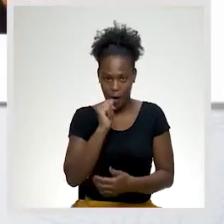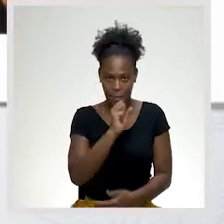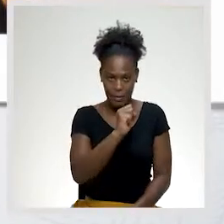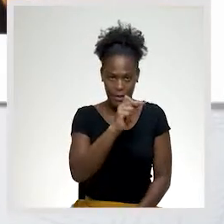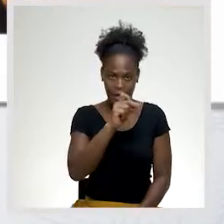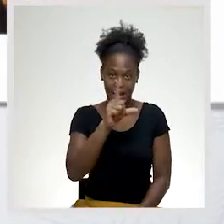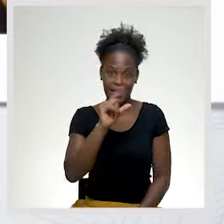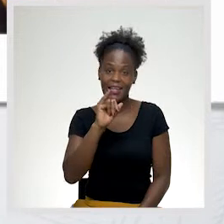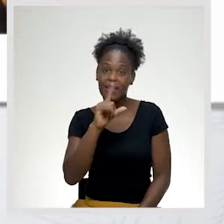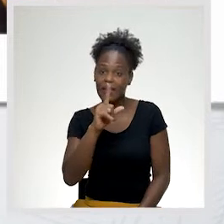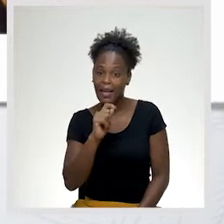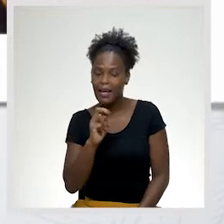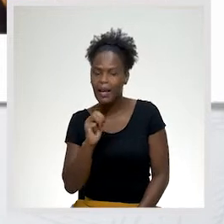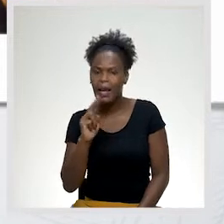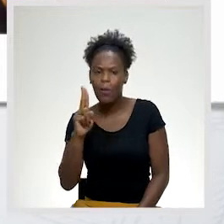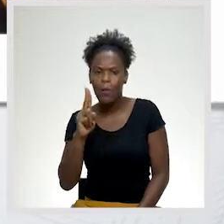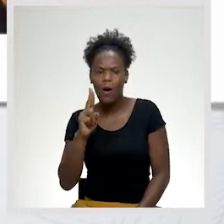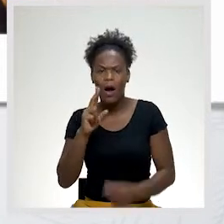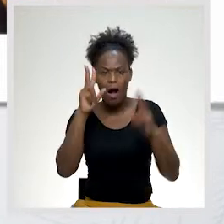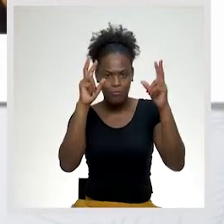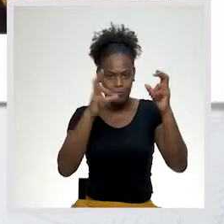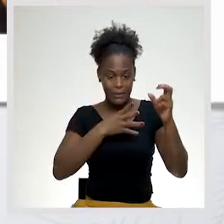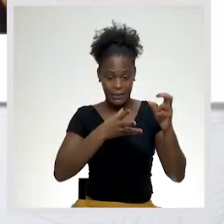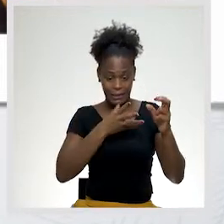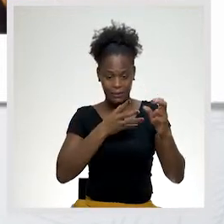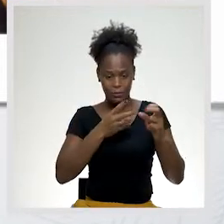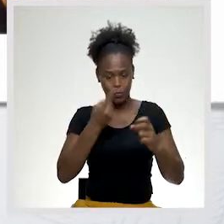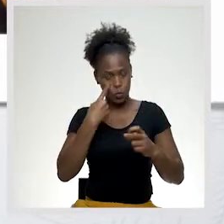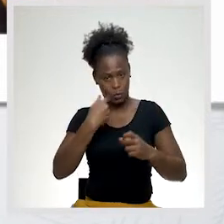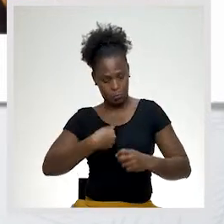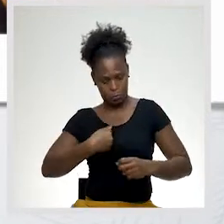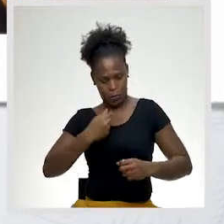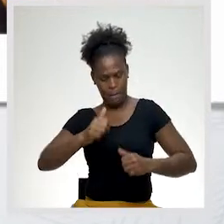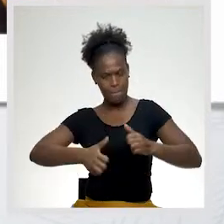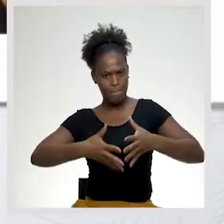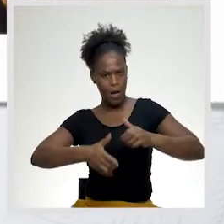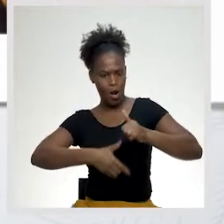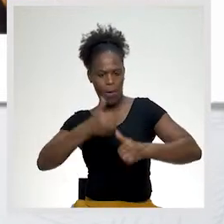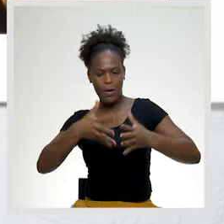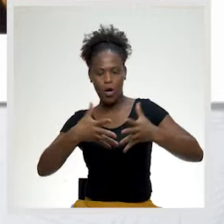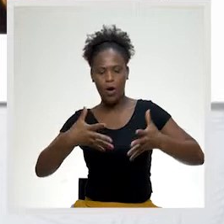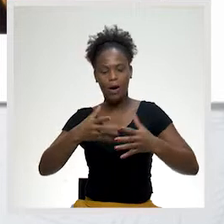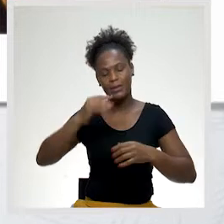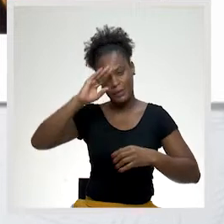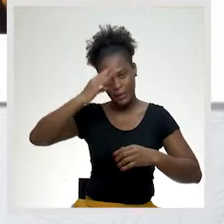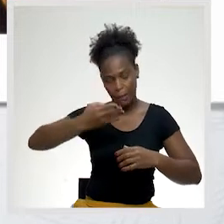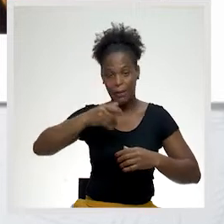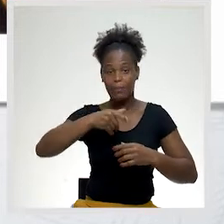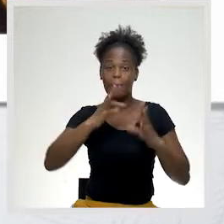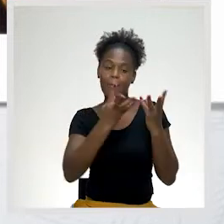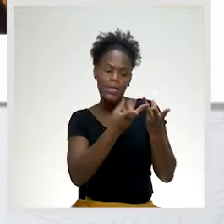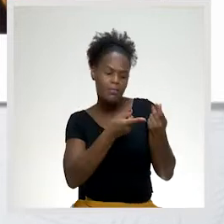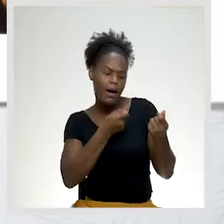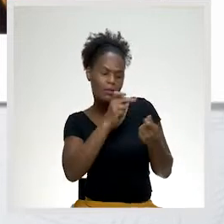disse: conhecer a si próprio é o maior saber. A matemática é o alfabeto com o